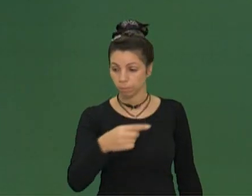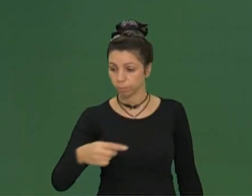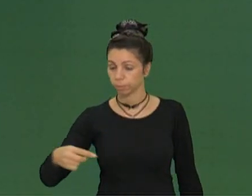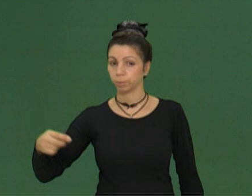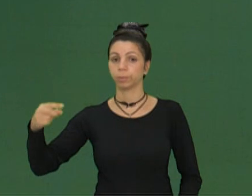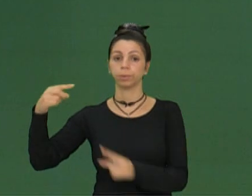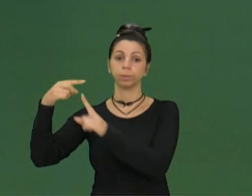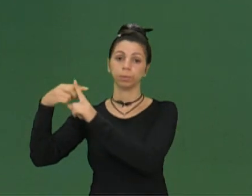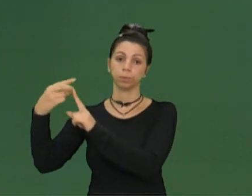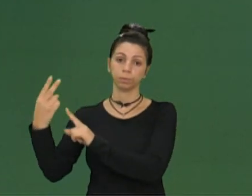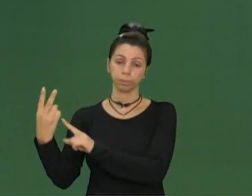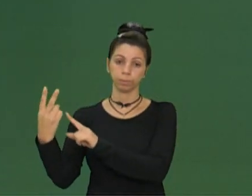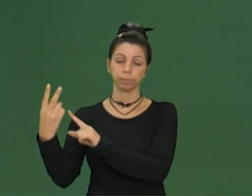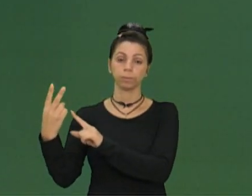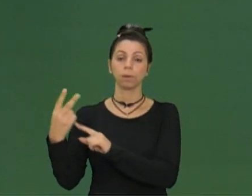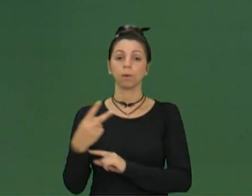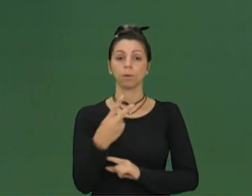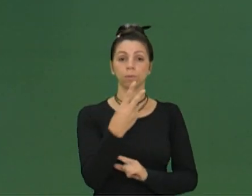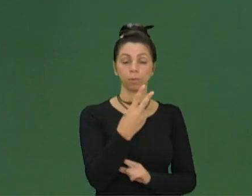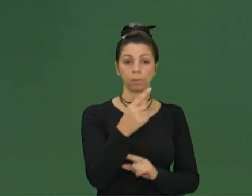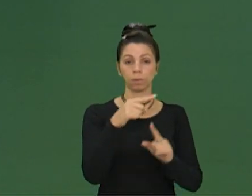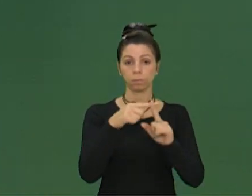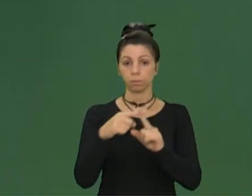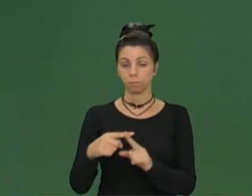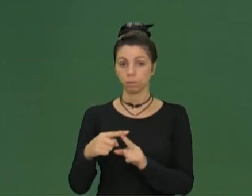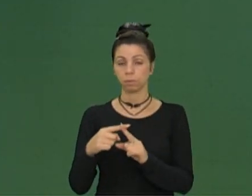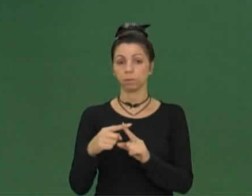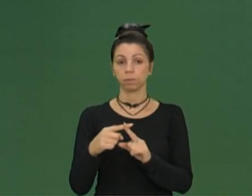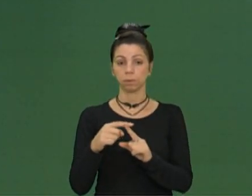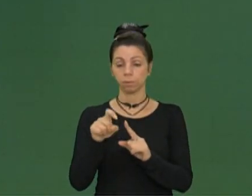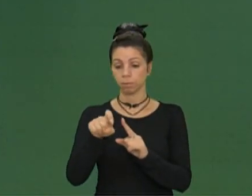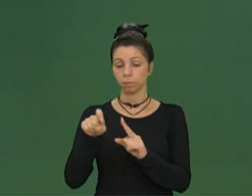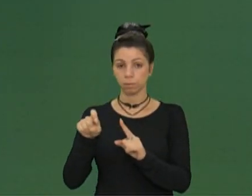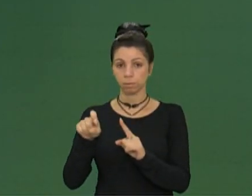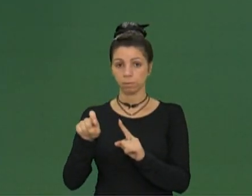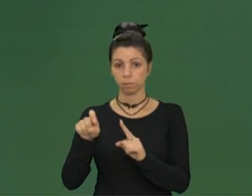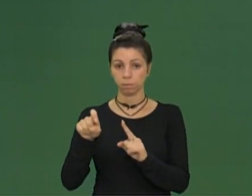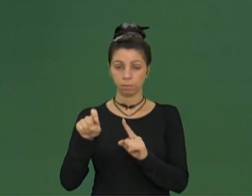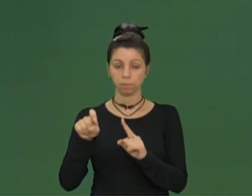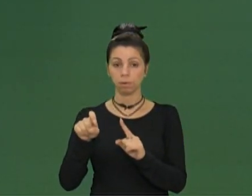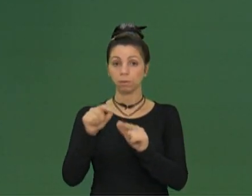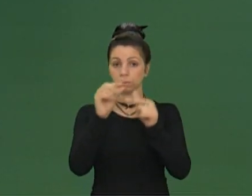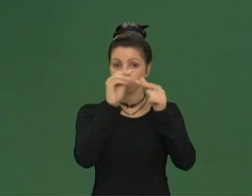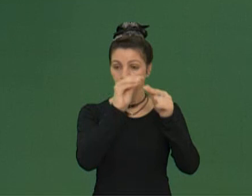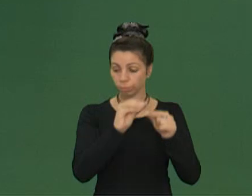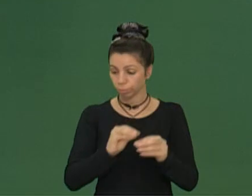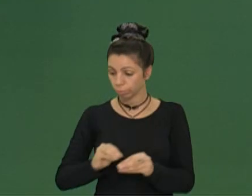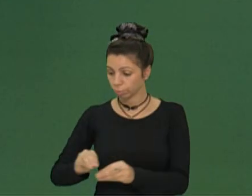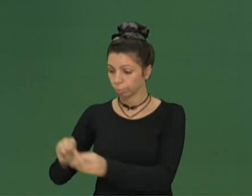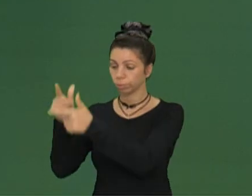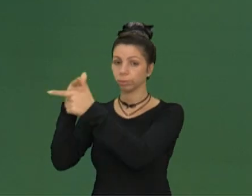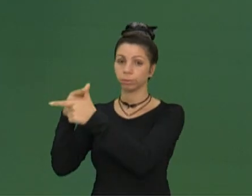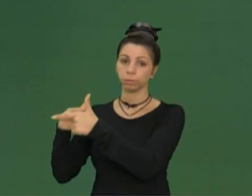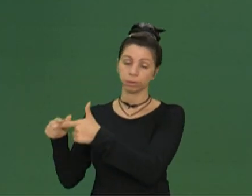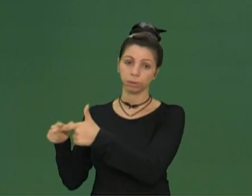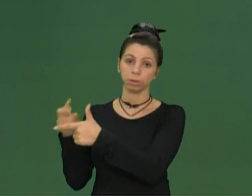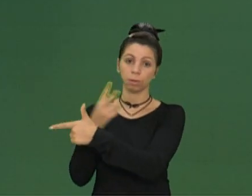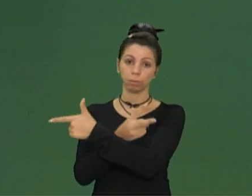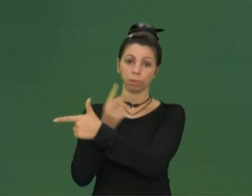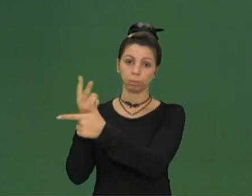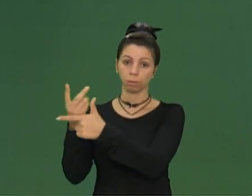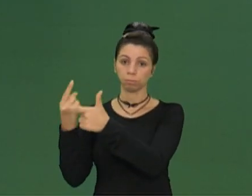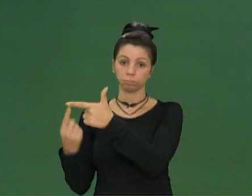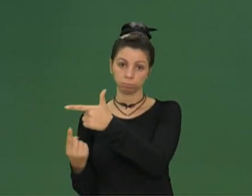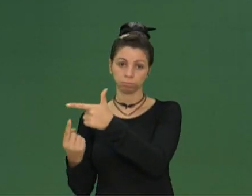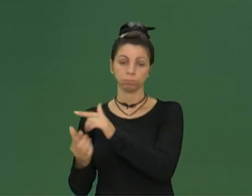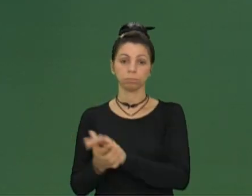O 2 está multiplicando, 2 que está acompanhando o x, né? Ele vai passar o quê? Dividindo. 2 divididos por 2, eu tenho que é 1.